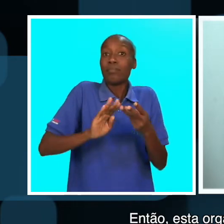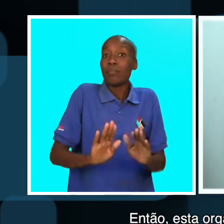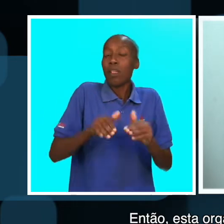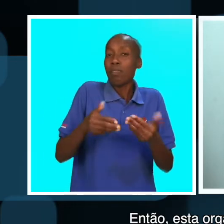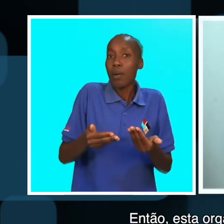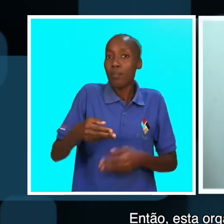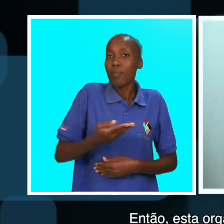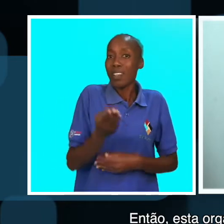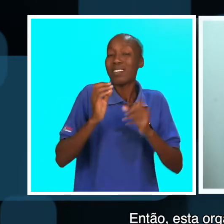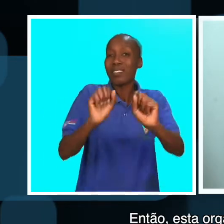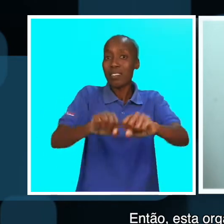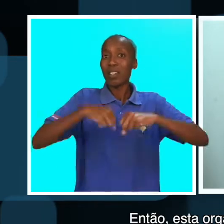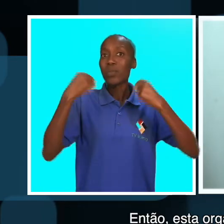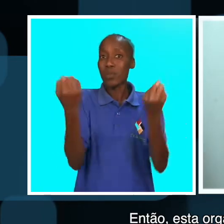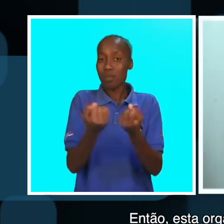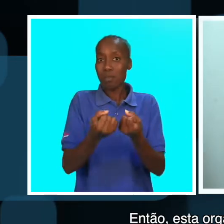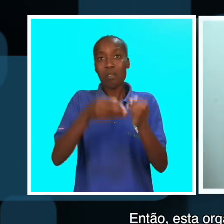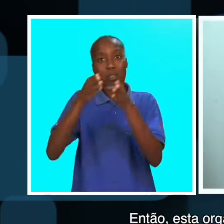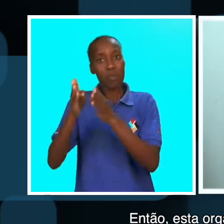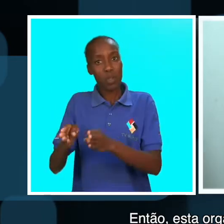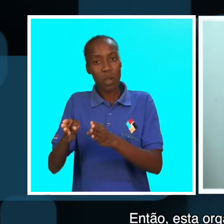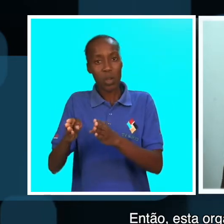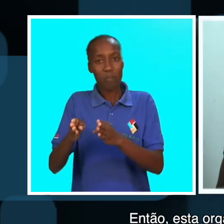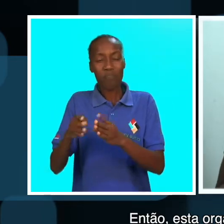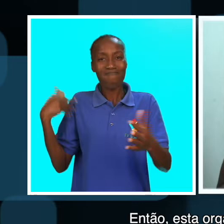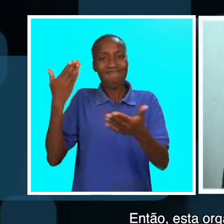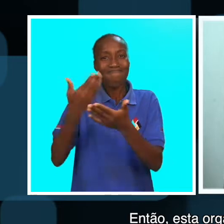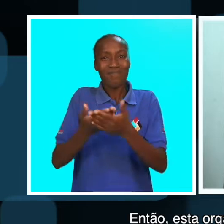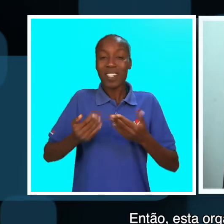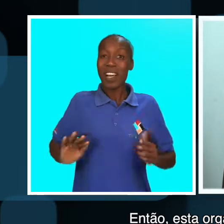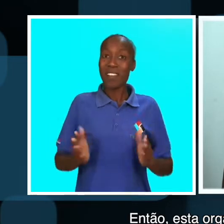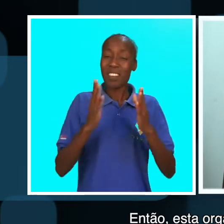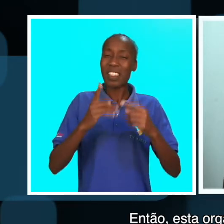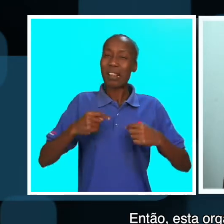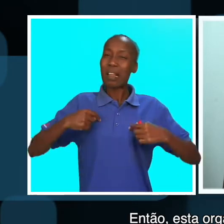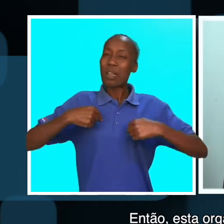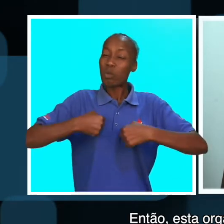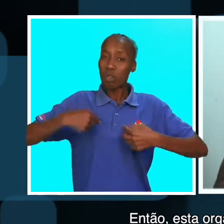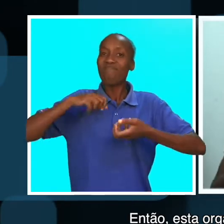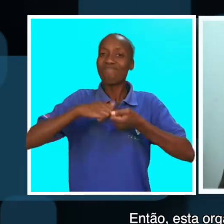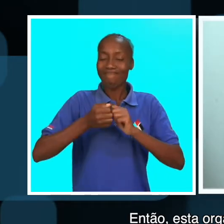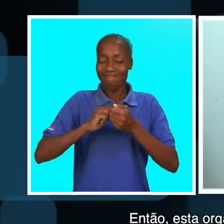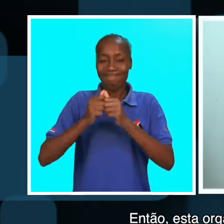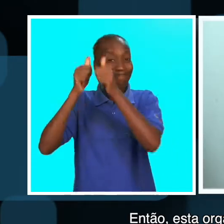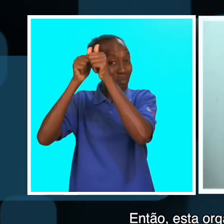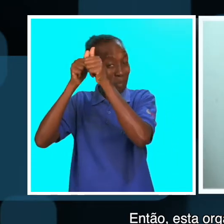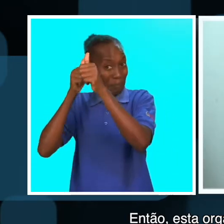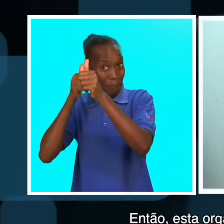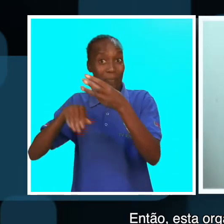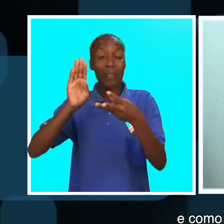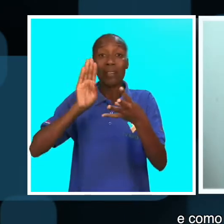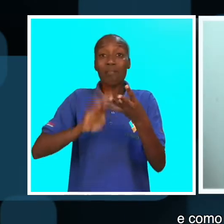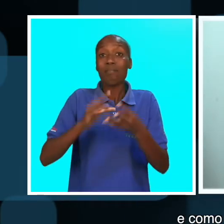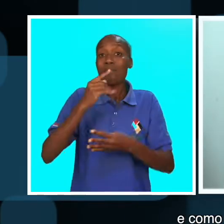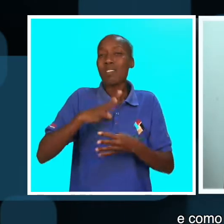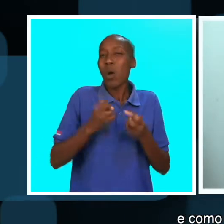Então, esta organização é de pessoas que durante a sua vida sofrem de um distúrbio mental